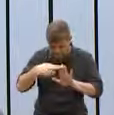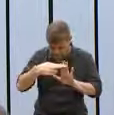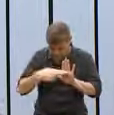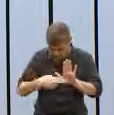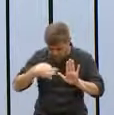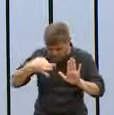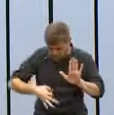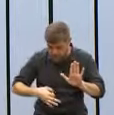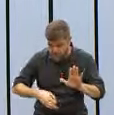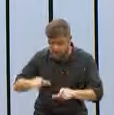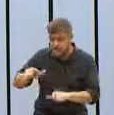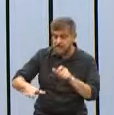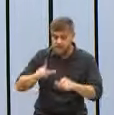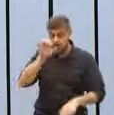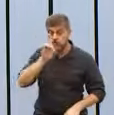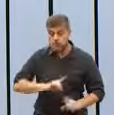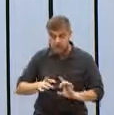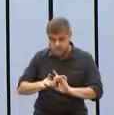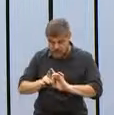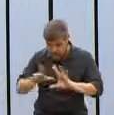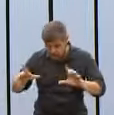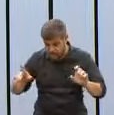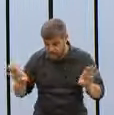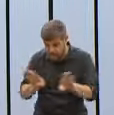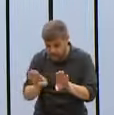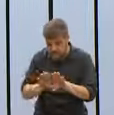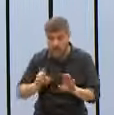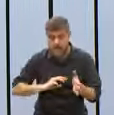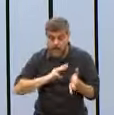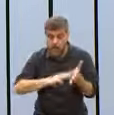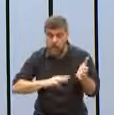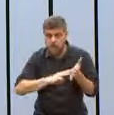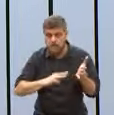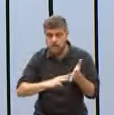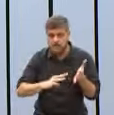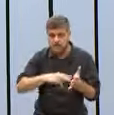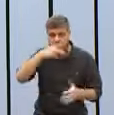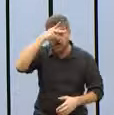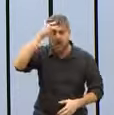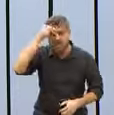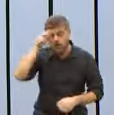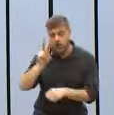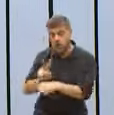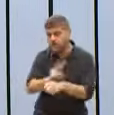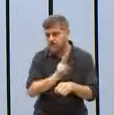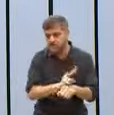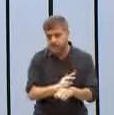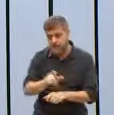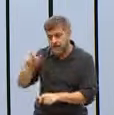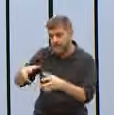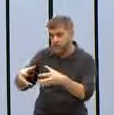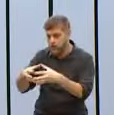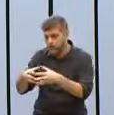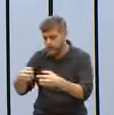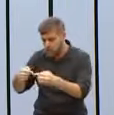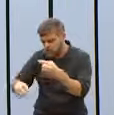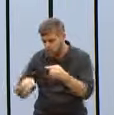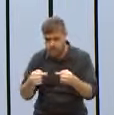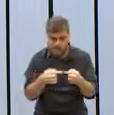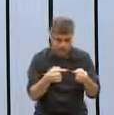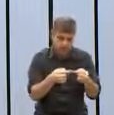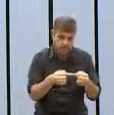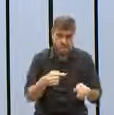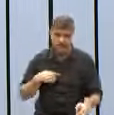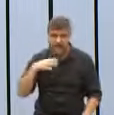se as liberdades estão sendo garantidas e verificar. É o modelo. Quem governa a cidade governa para quem é a favor e para quem é contra. É isso que a gente precisa ter em voga.